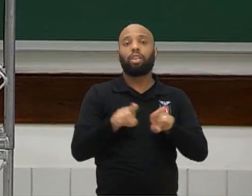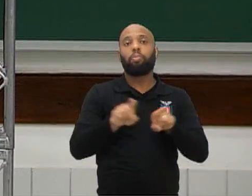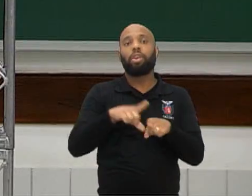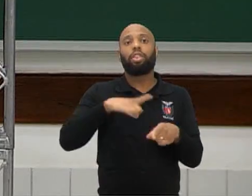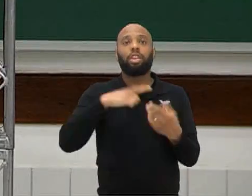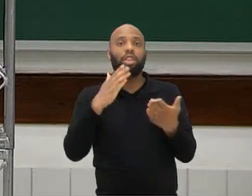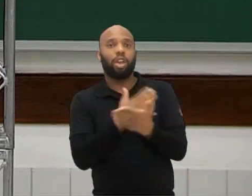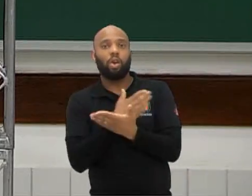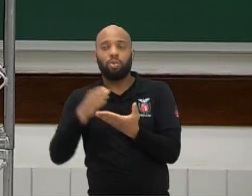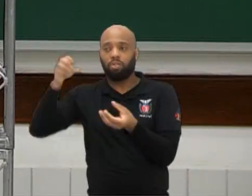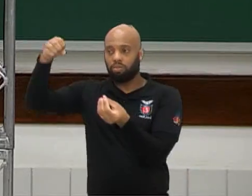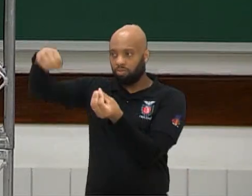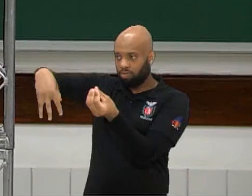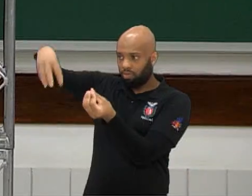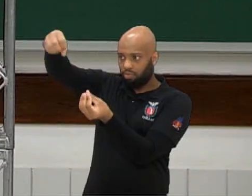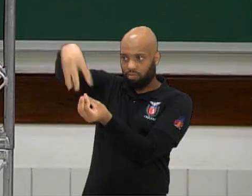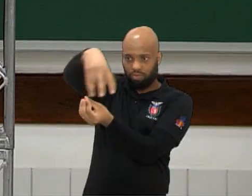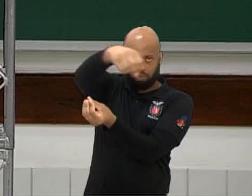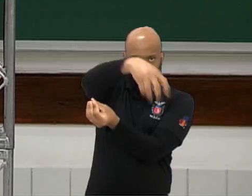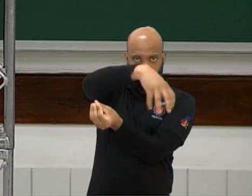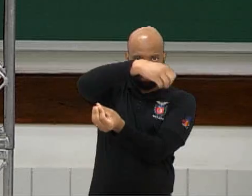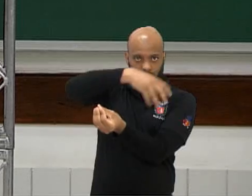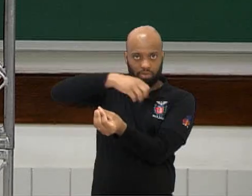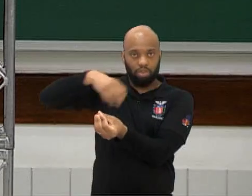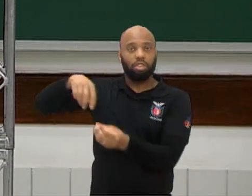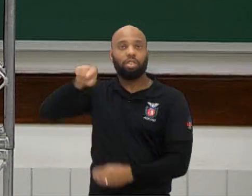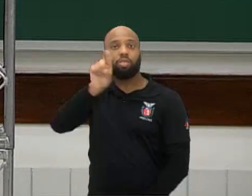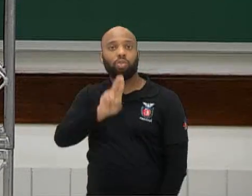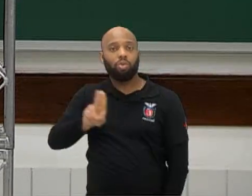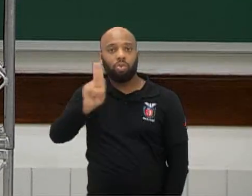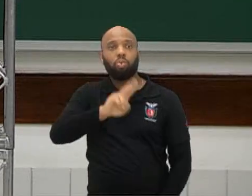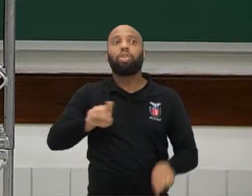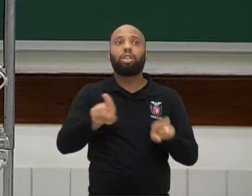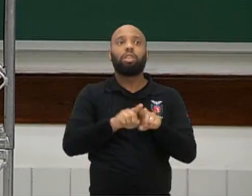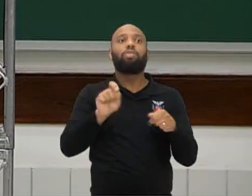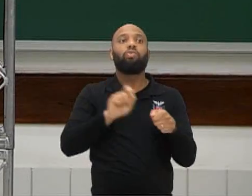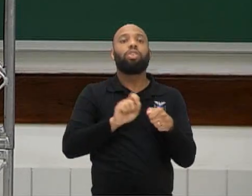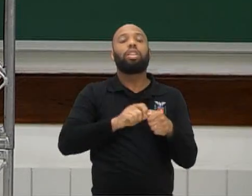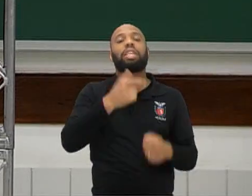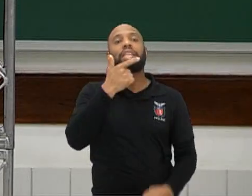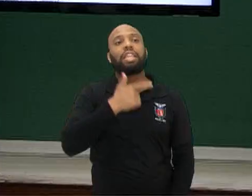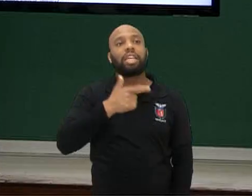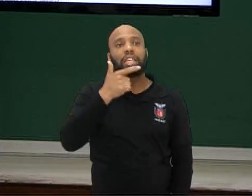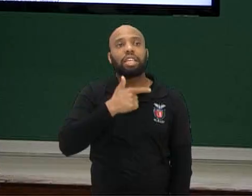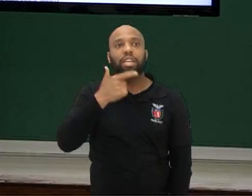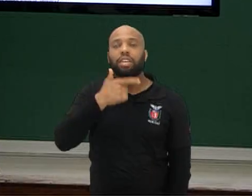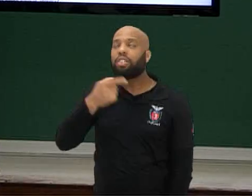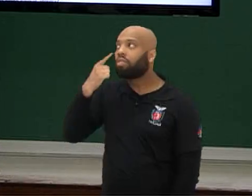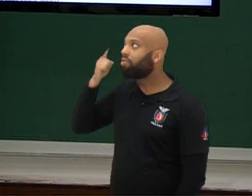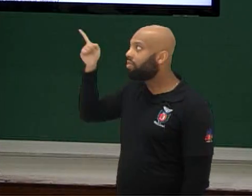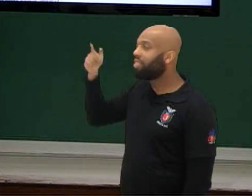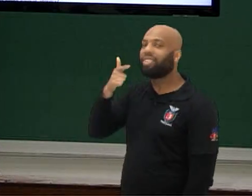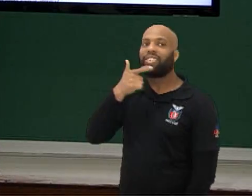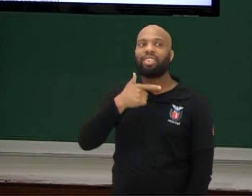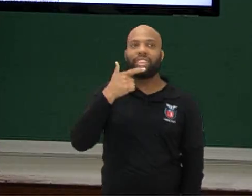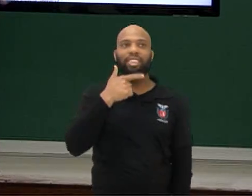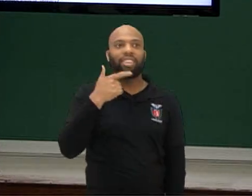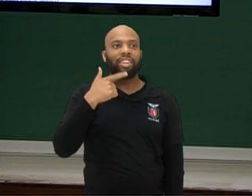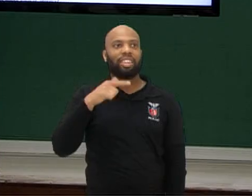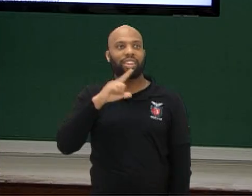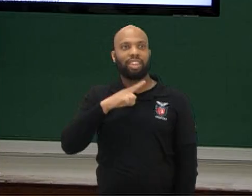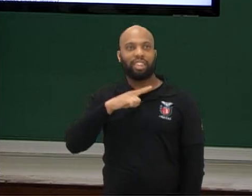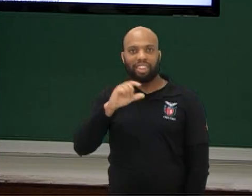alguns fungos, pessoal, que são usados na fabricação de queijos. Como a gente tem aqui aquele queijo que tem